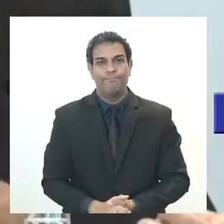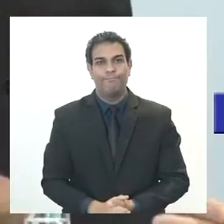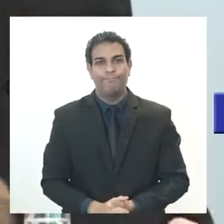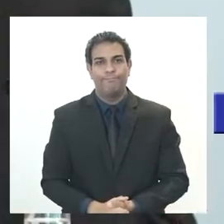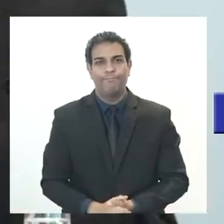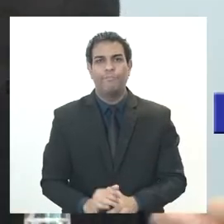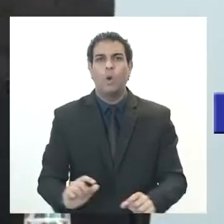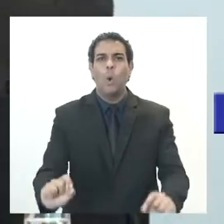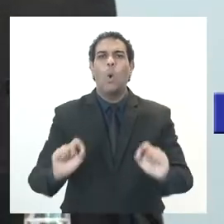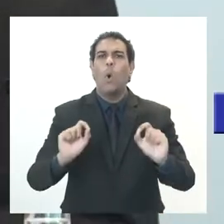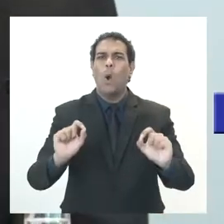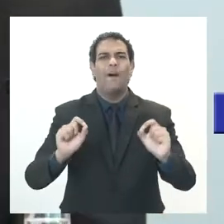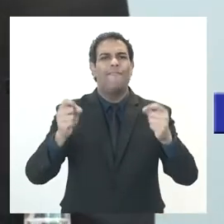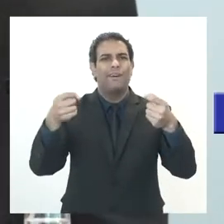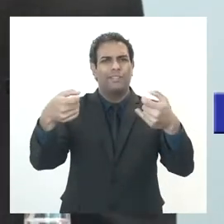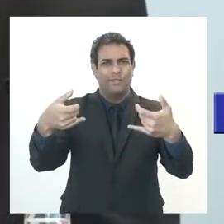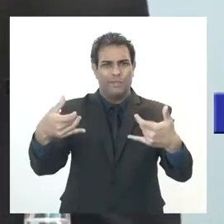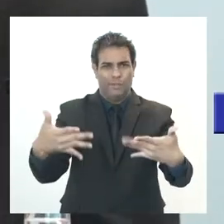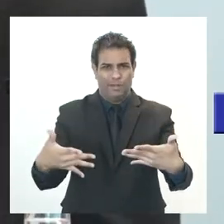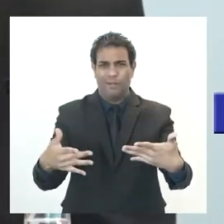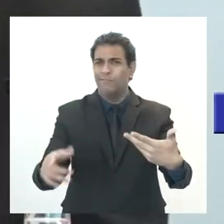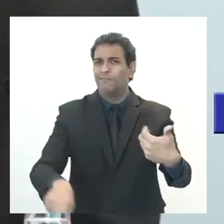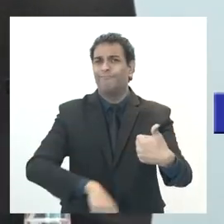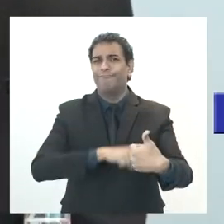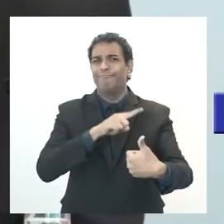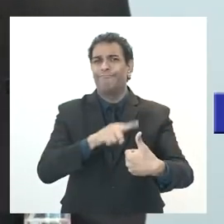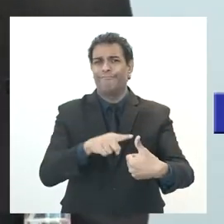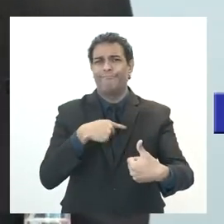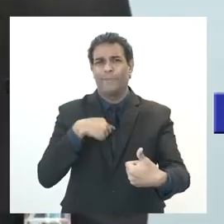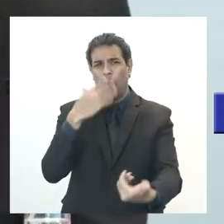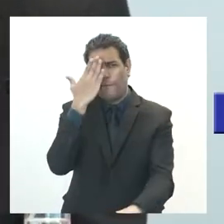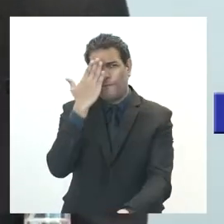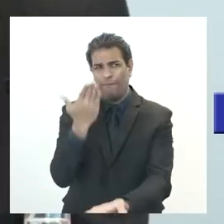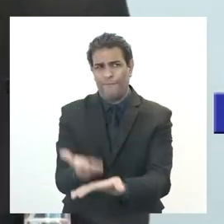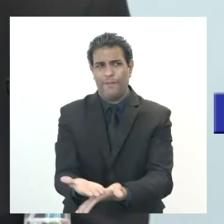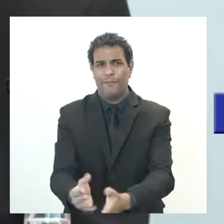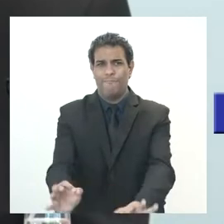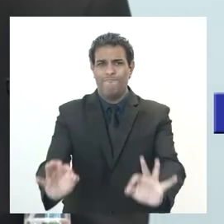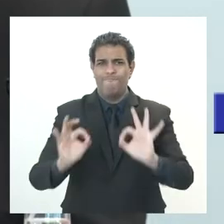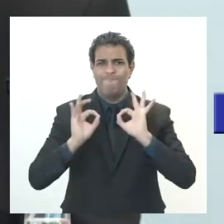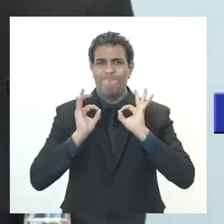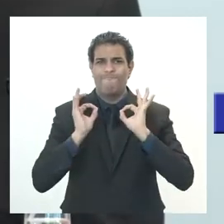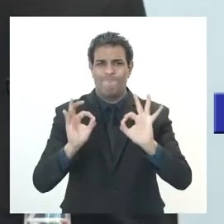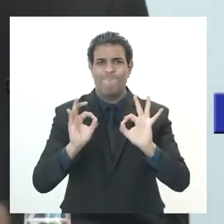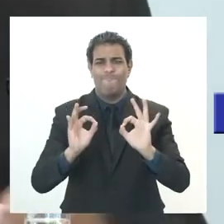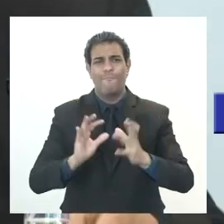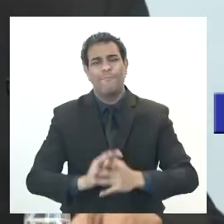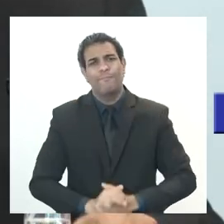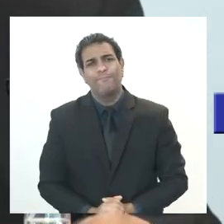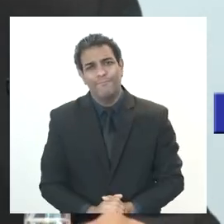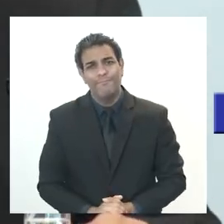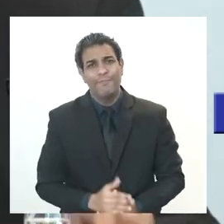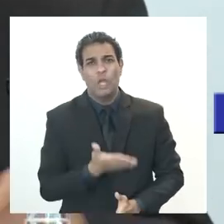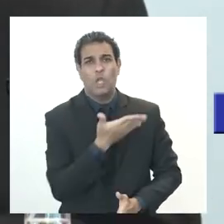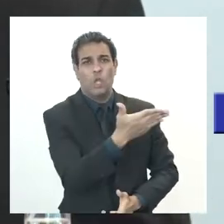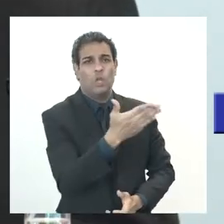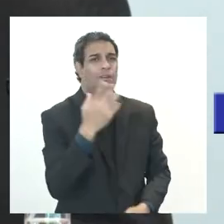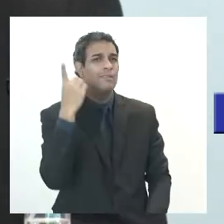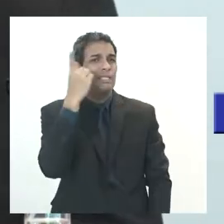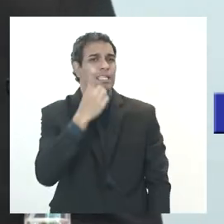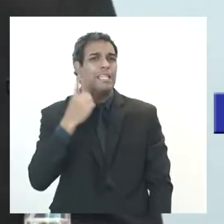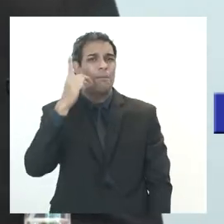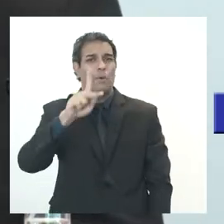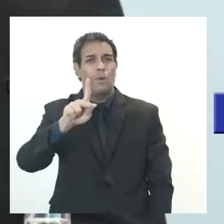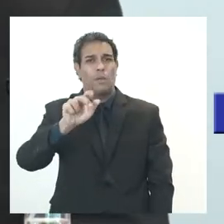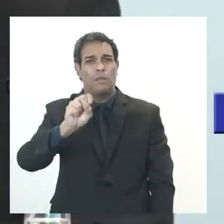queria dizer em primeiro lugar que vim porque confio confio no Deputado Paulo